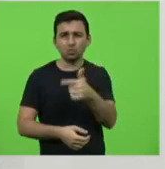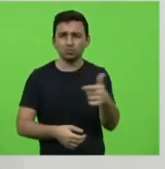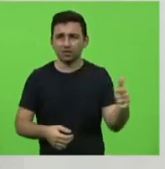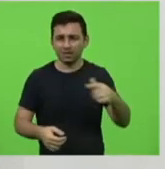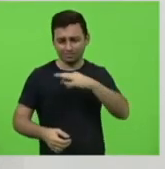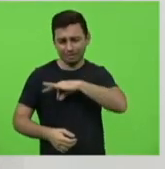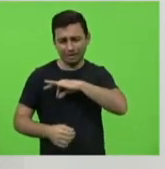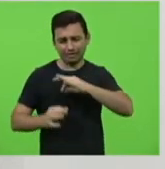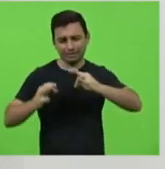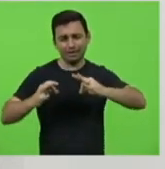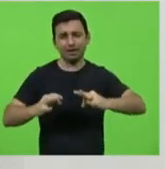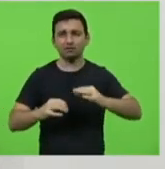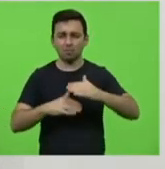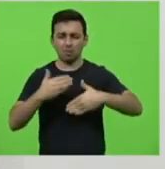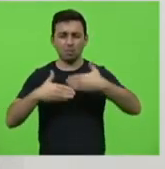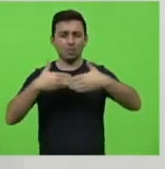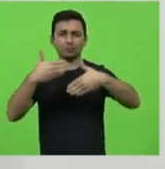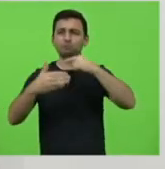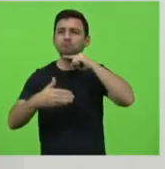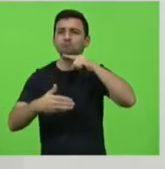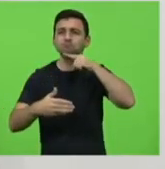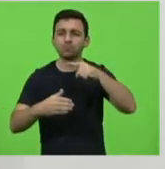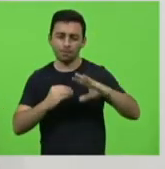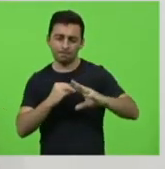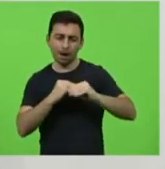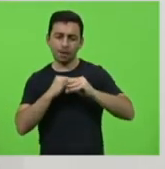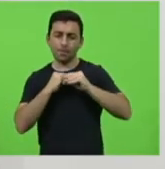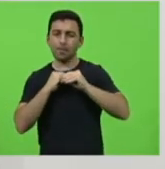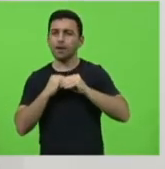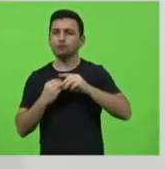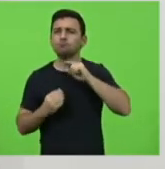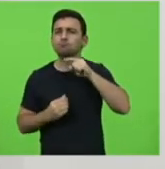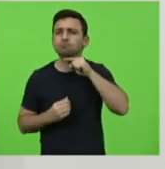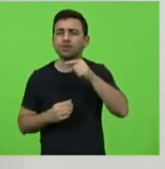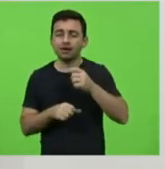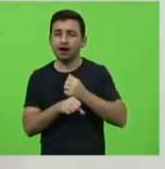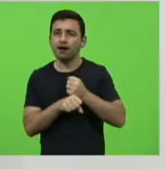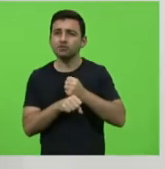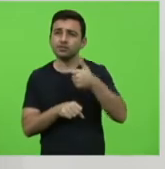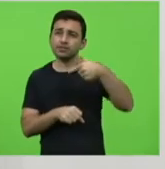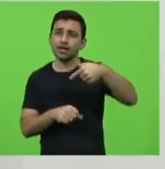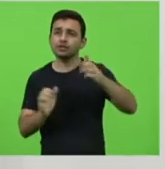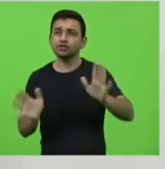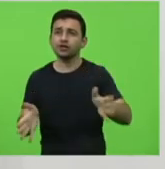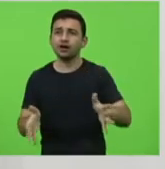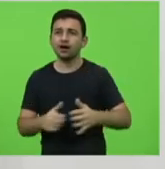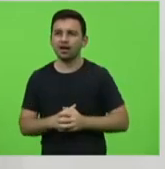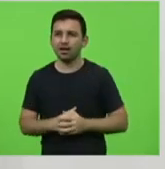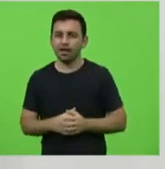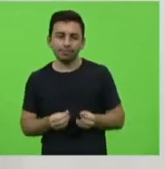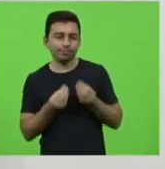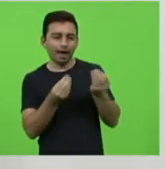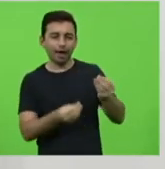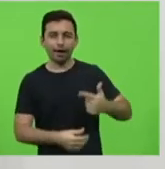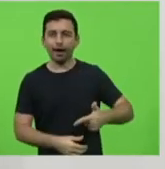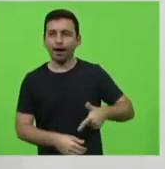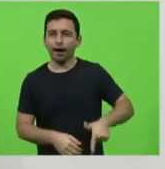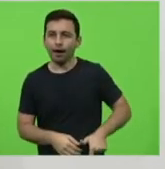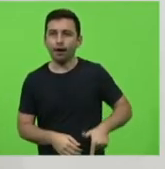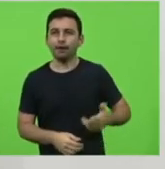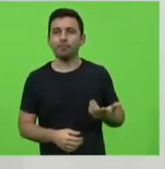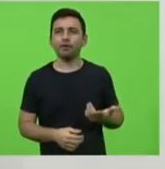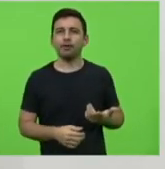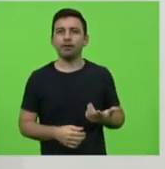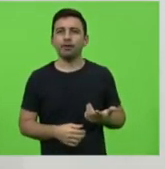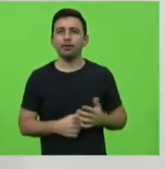7 anos sem fazer reposição salarial? É? Aí vocês dão uma pistola para tentar soltar. O